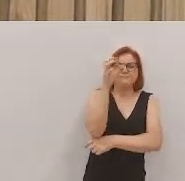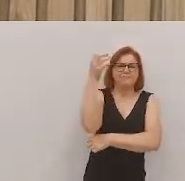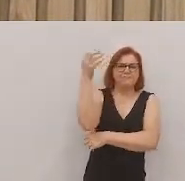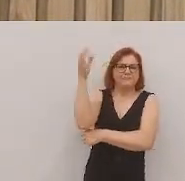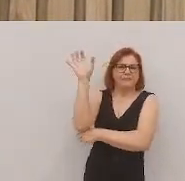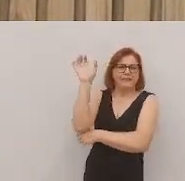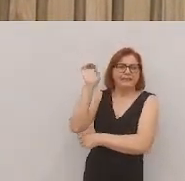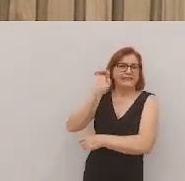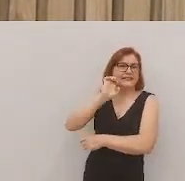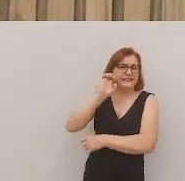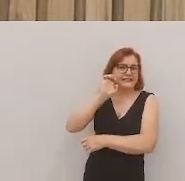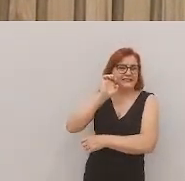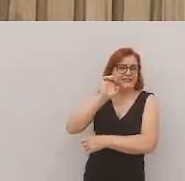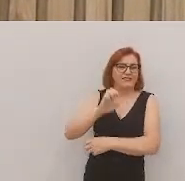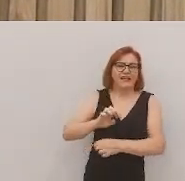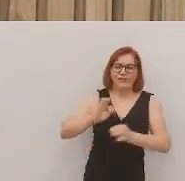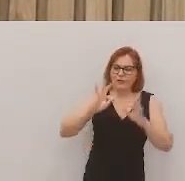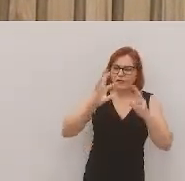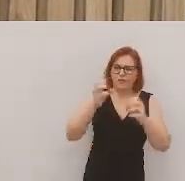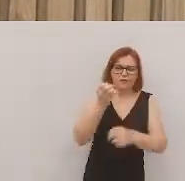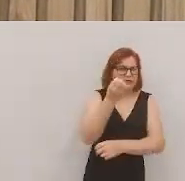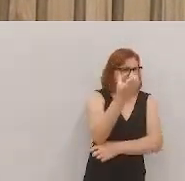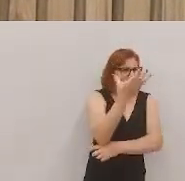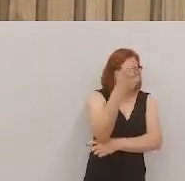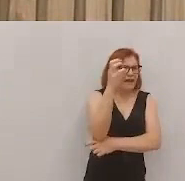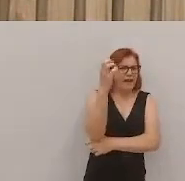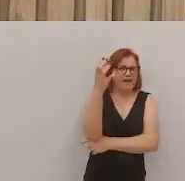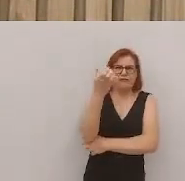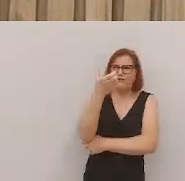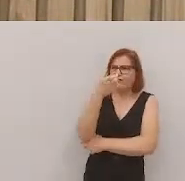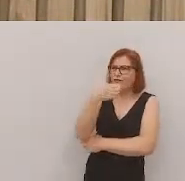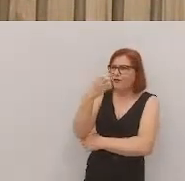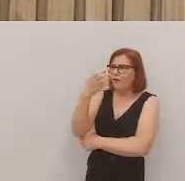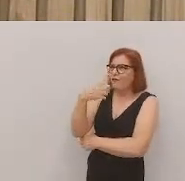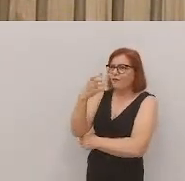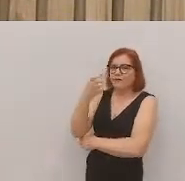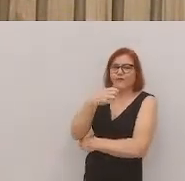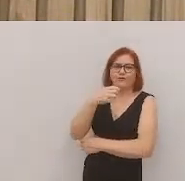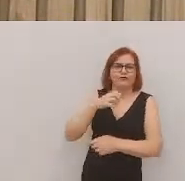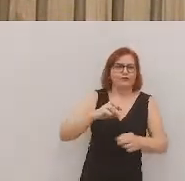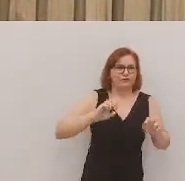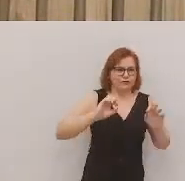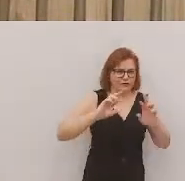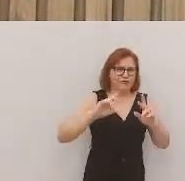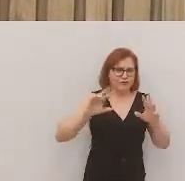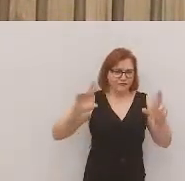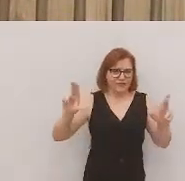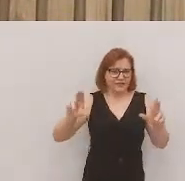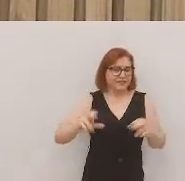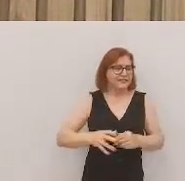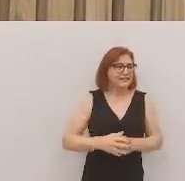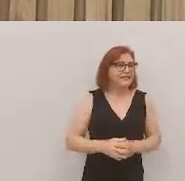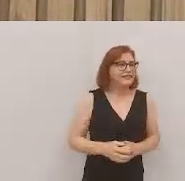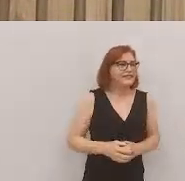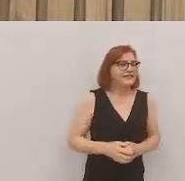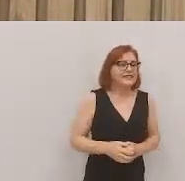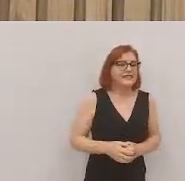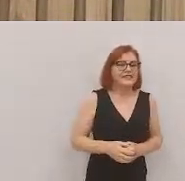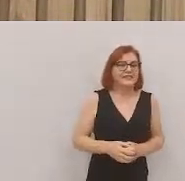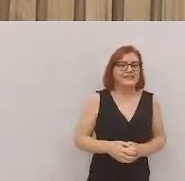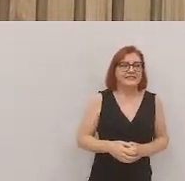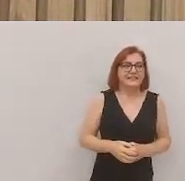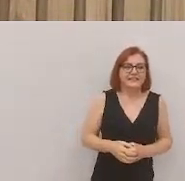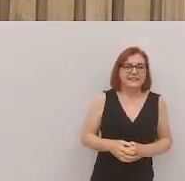Éden. Todas as árvores frutíferas. Uma vez o Flávio falou que das